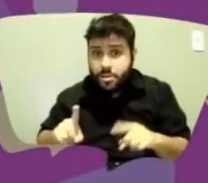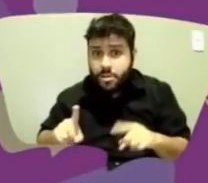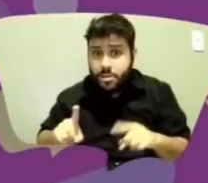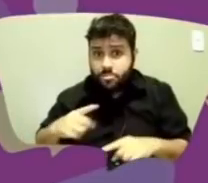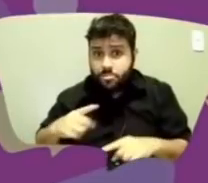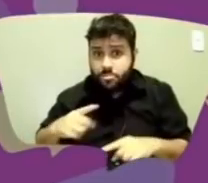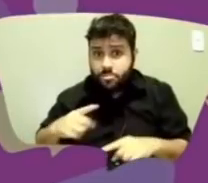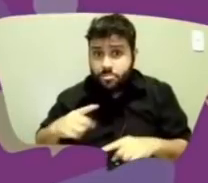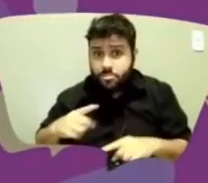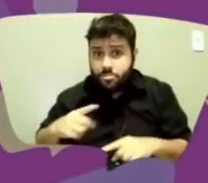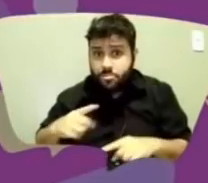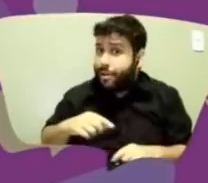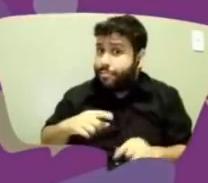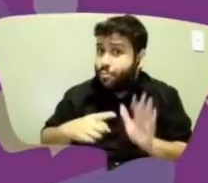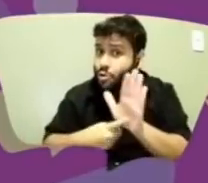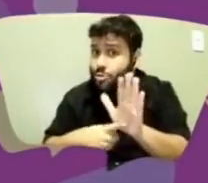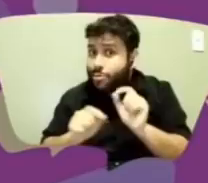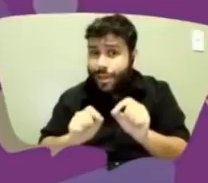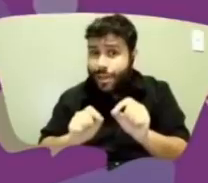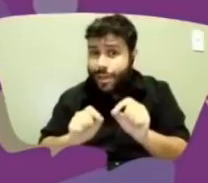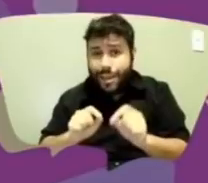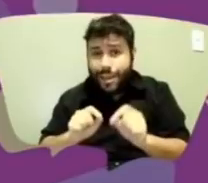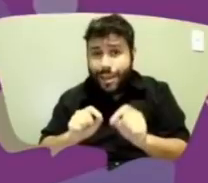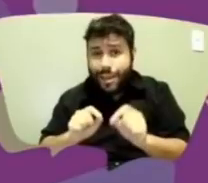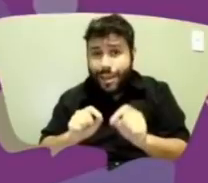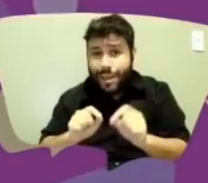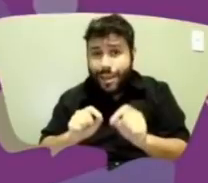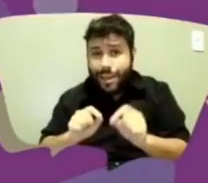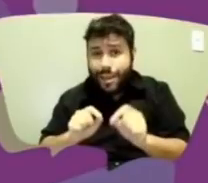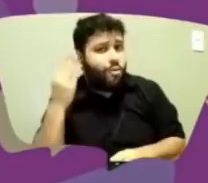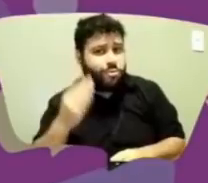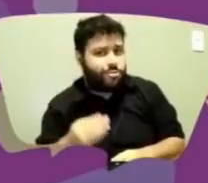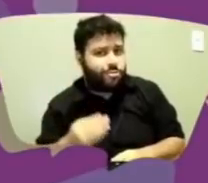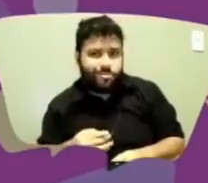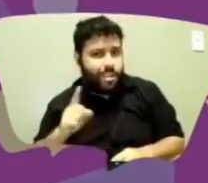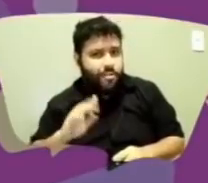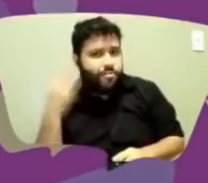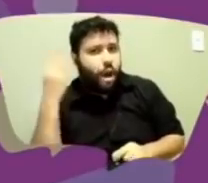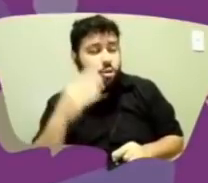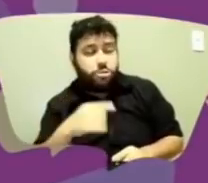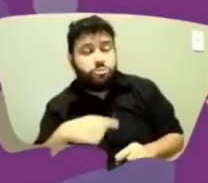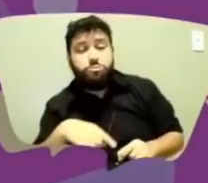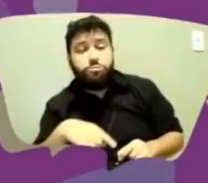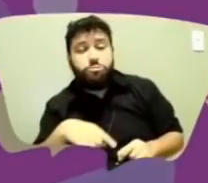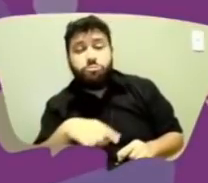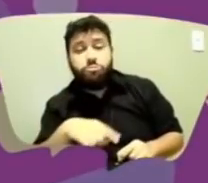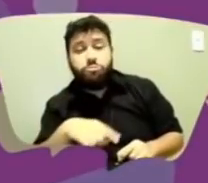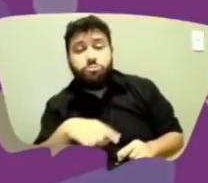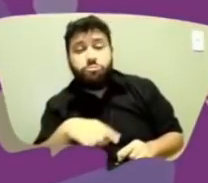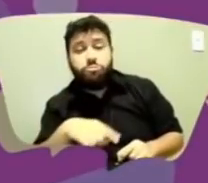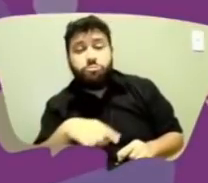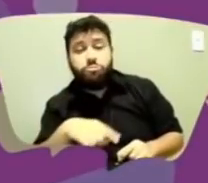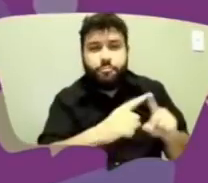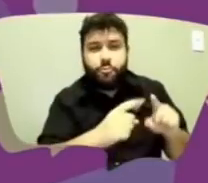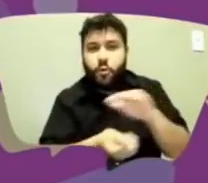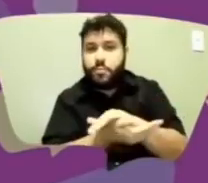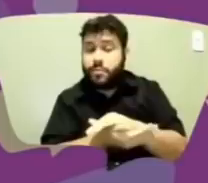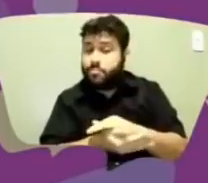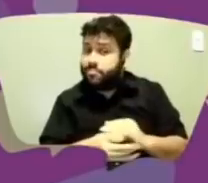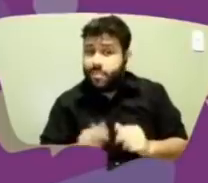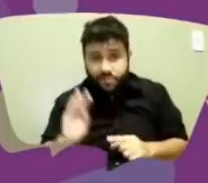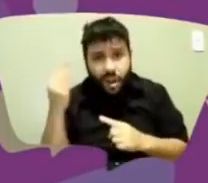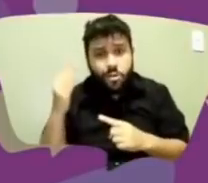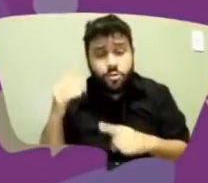essa bandeira era falsa. Tanto é verdade que pudemos ver também ao longo do